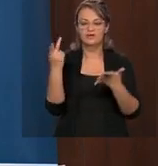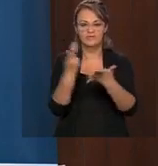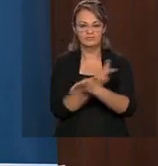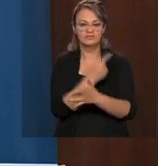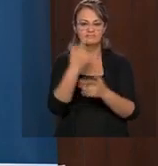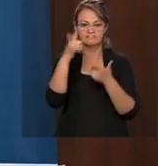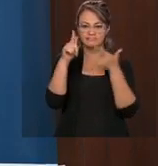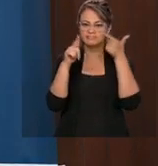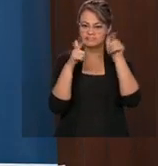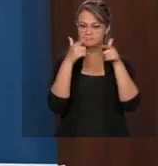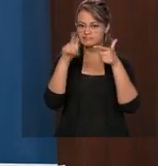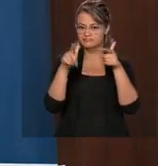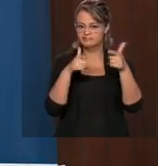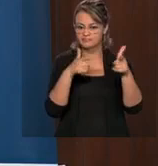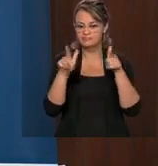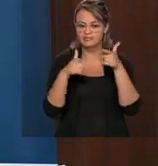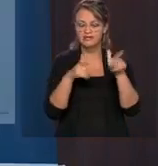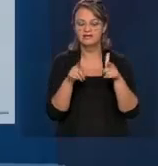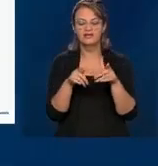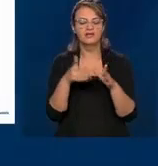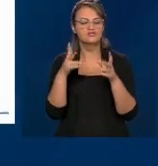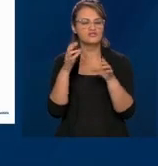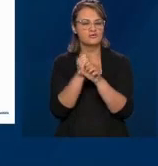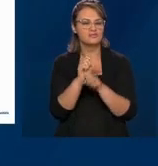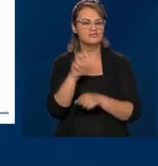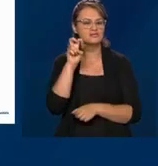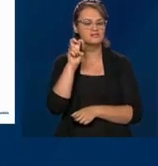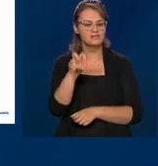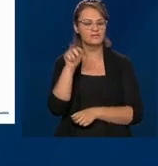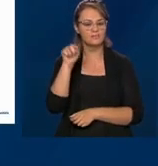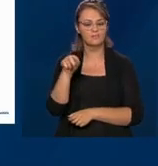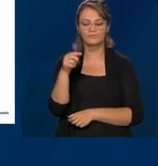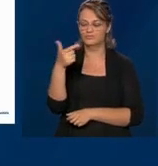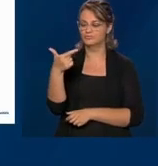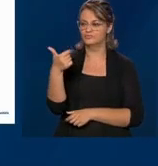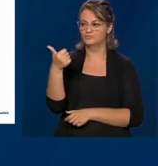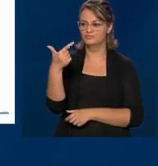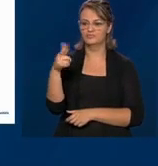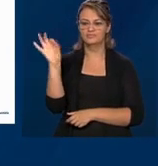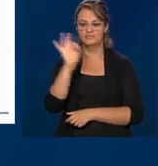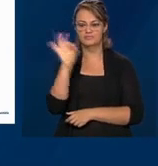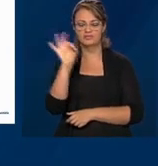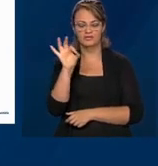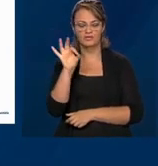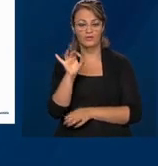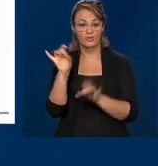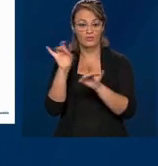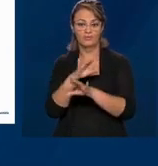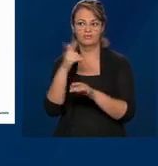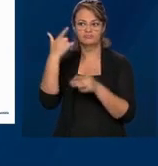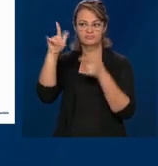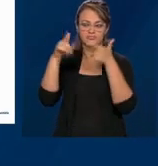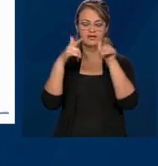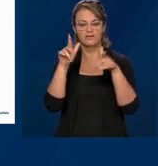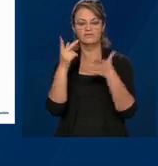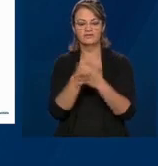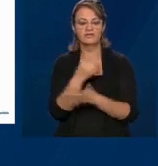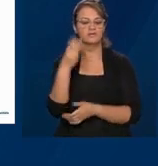adversos dá uma taxa de 5,12%, o total de eventos adversos